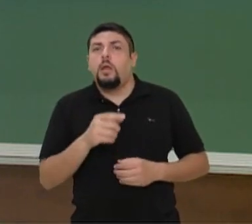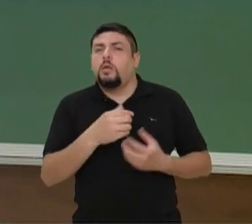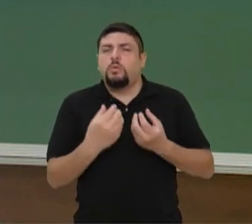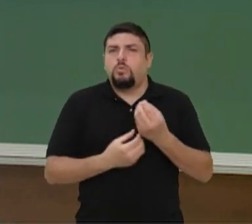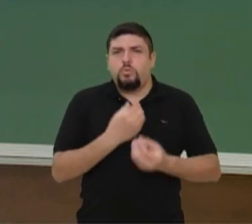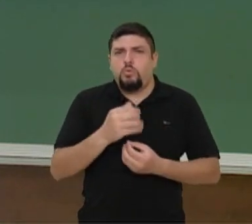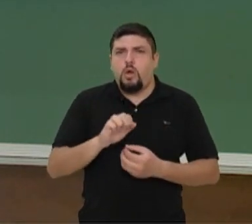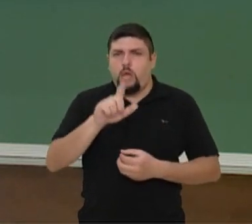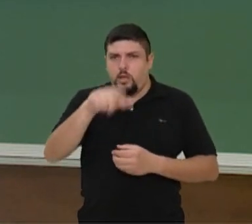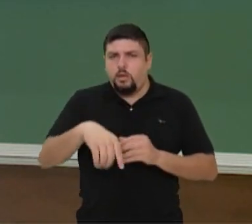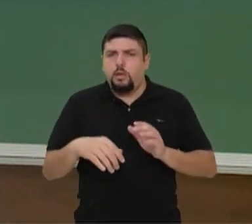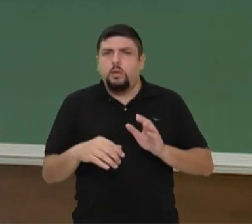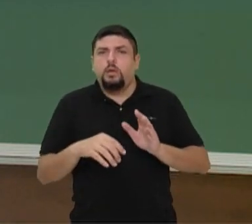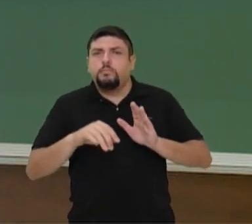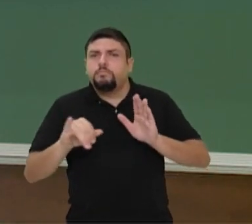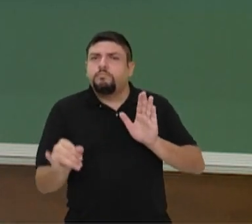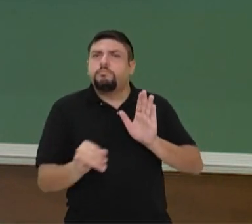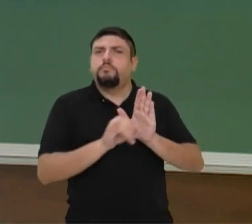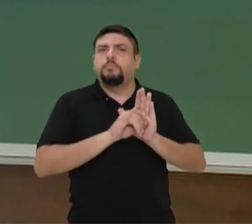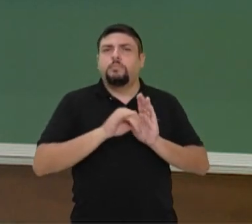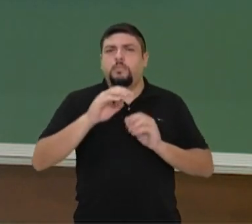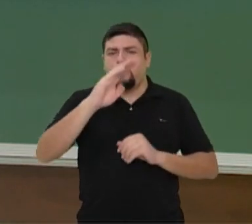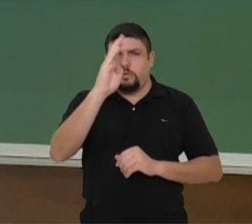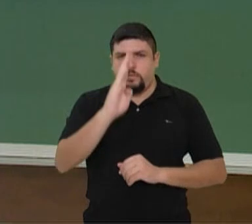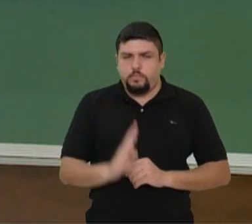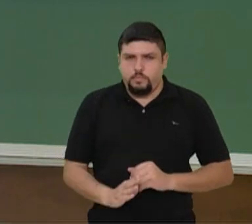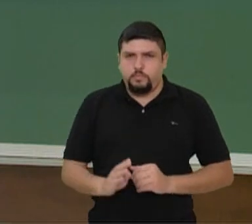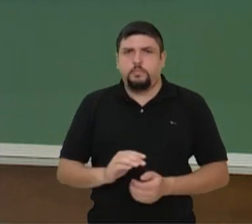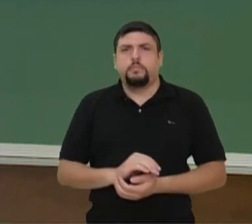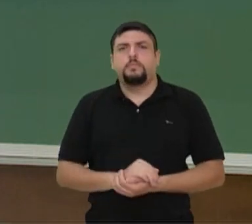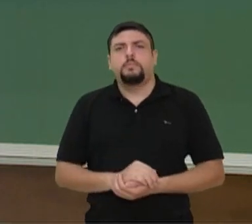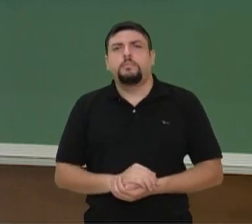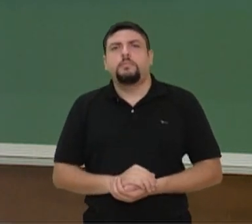nossa nacionalidade, muito forte no tempo do romantismo.